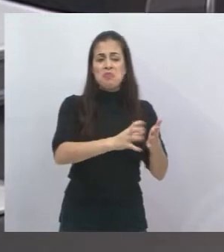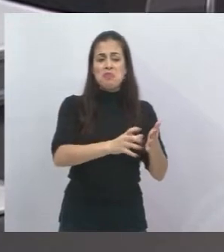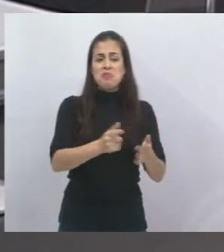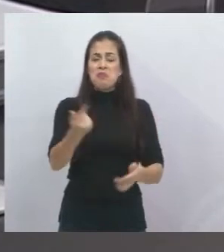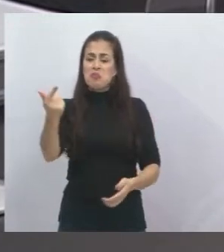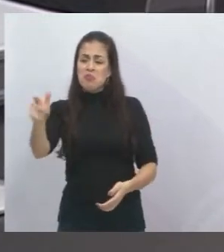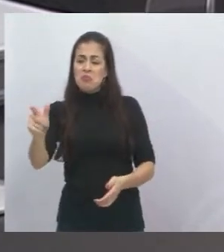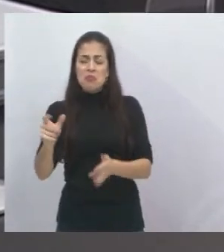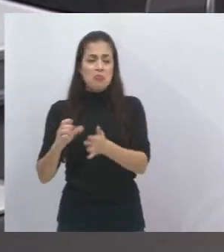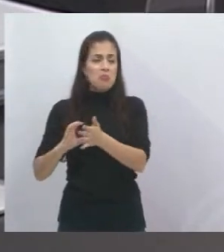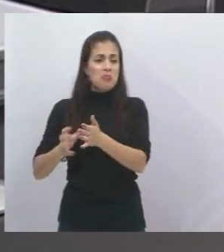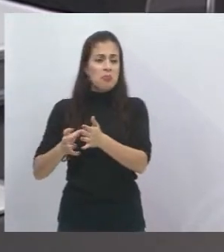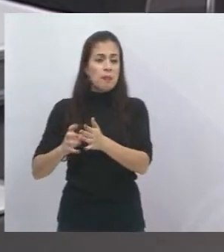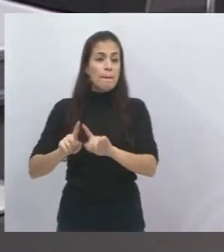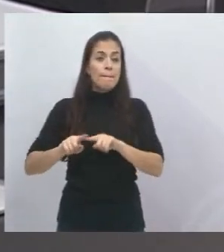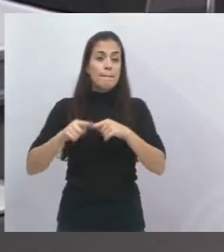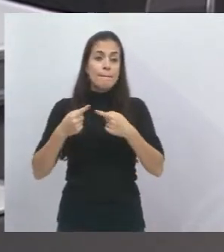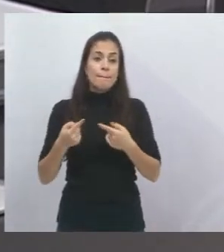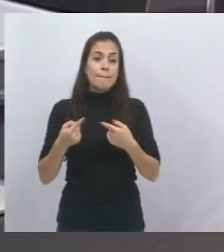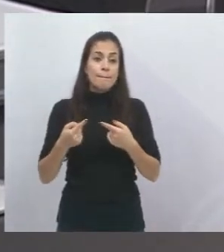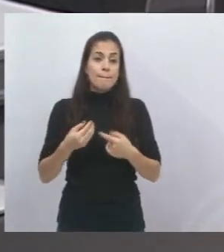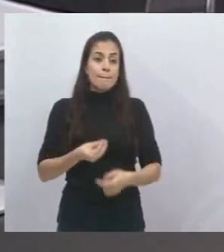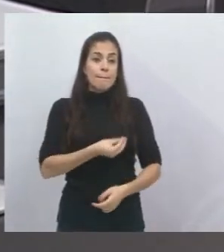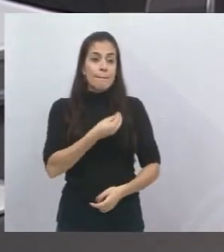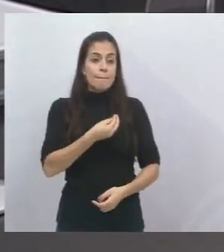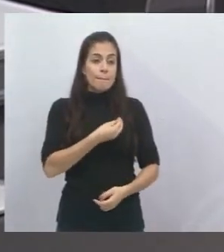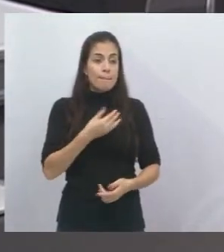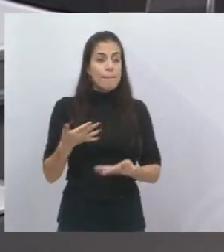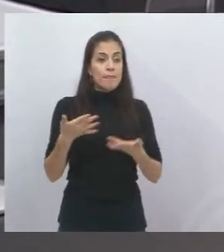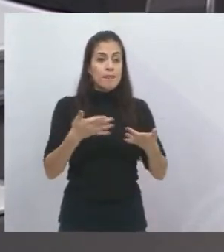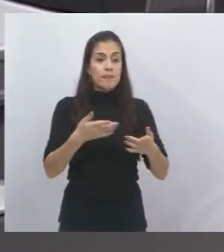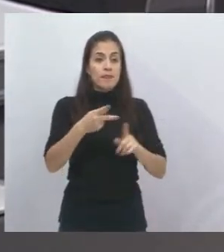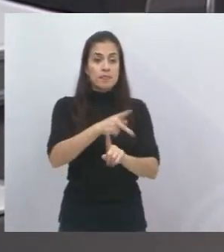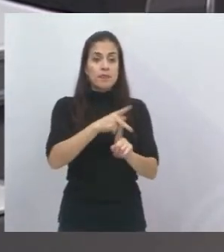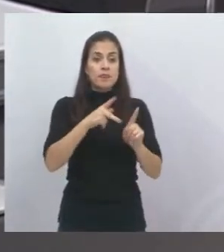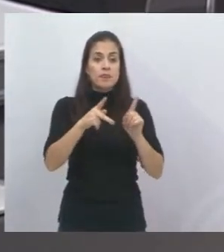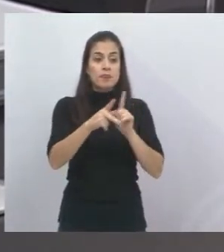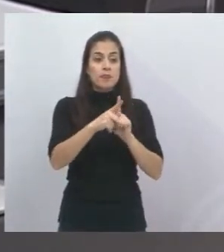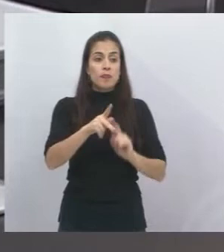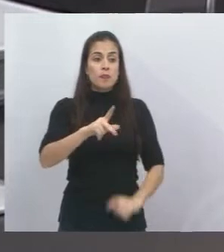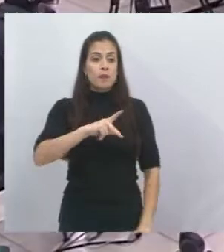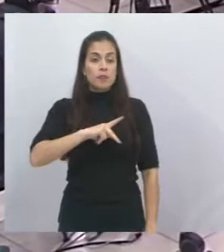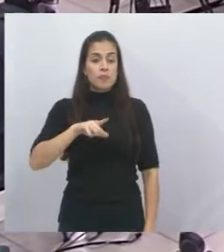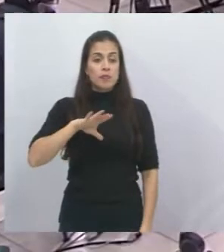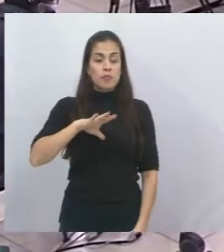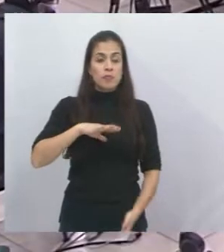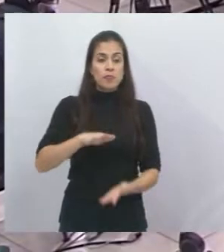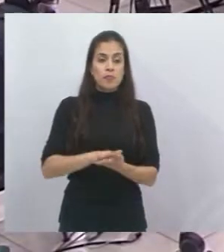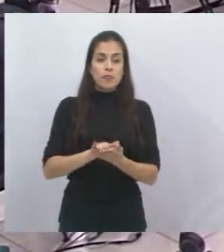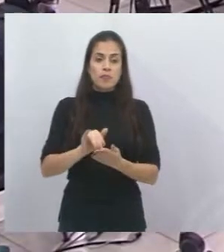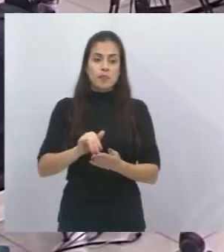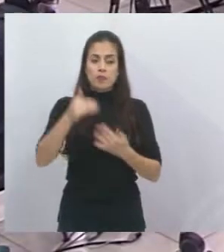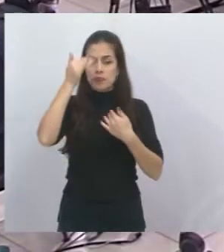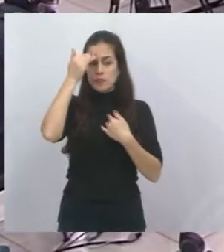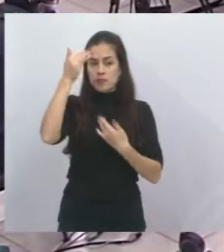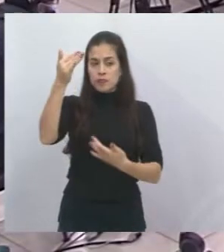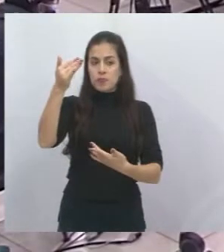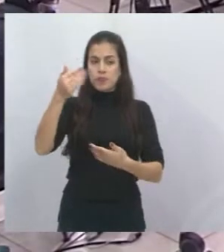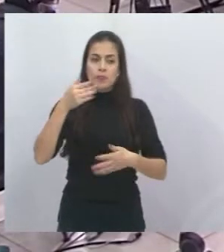própria sobrevivência do IPMJ. Muito obrigado. O projeto continua em